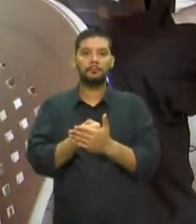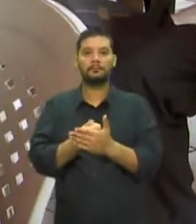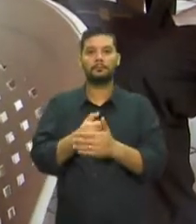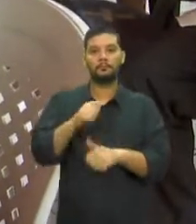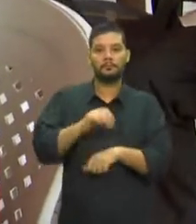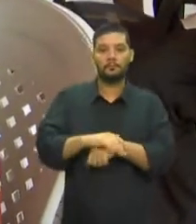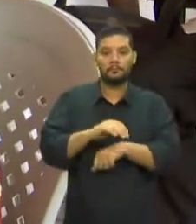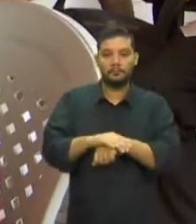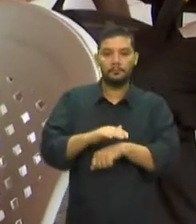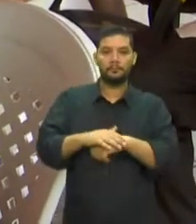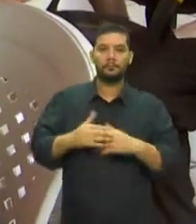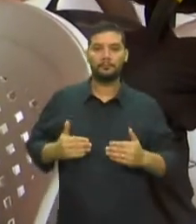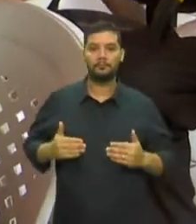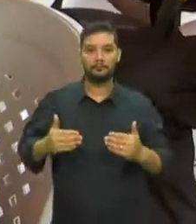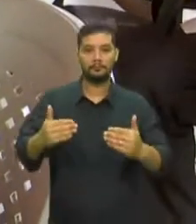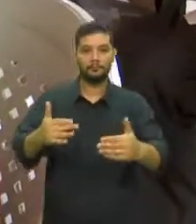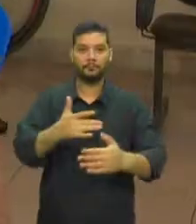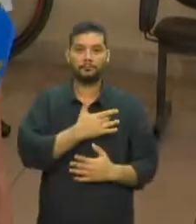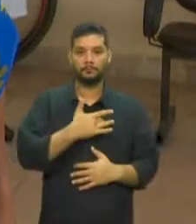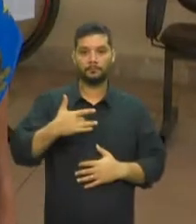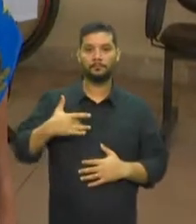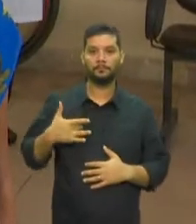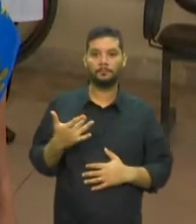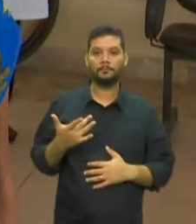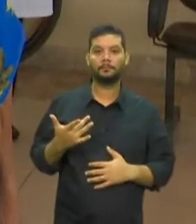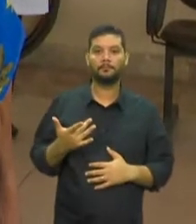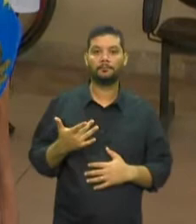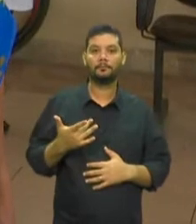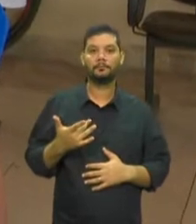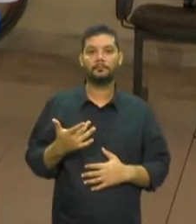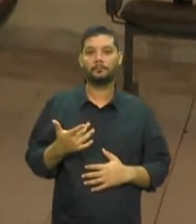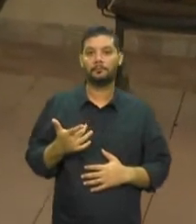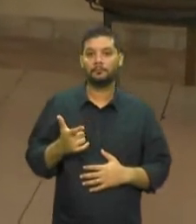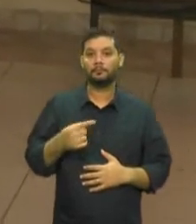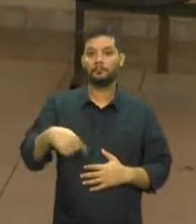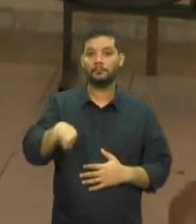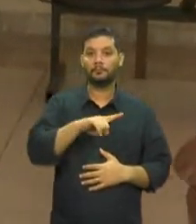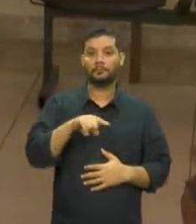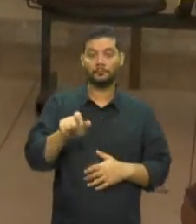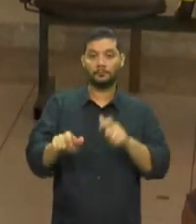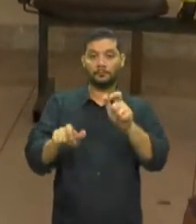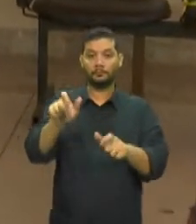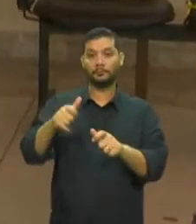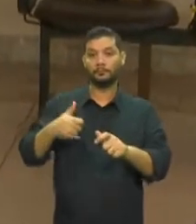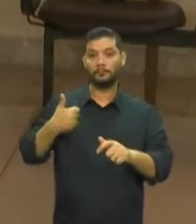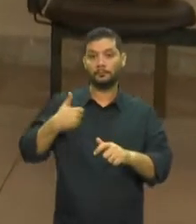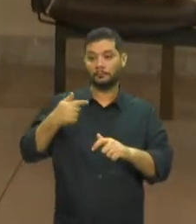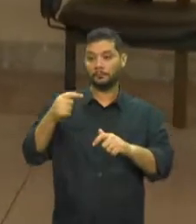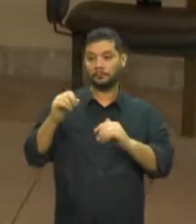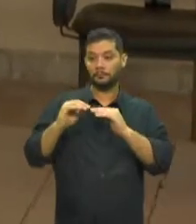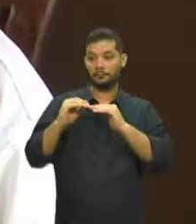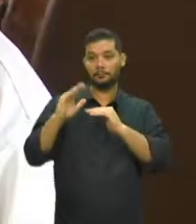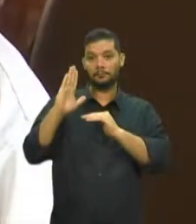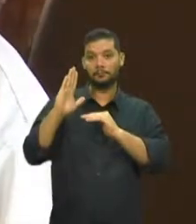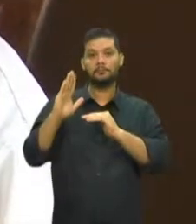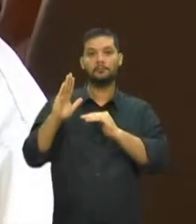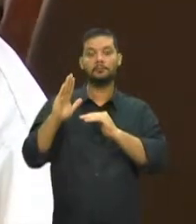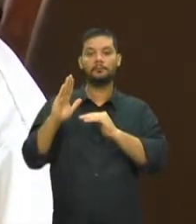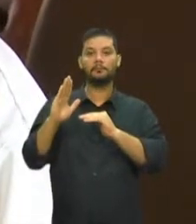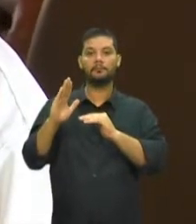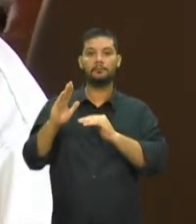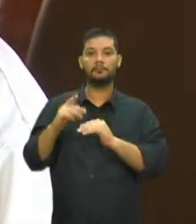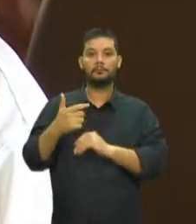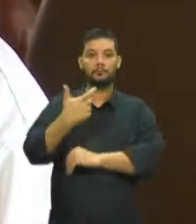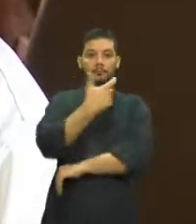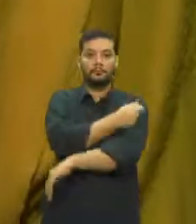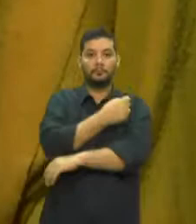pelo Ministério da Saúde. De acordo com o órgão, todos os indivíduos acima de 70 anos, imunizados com duas